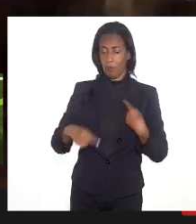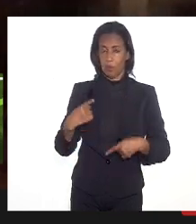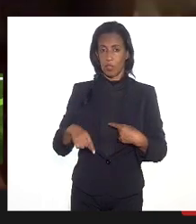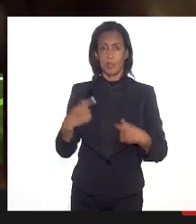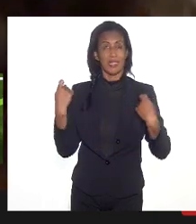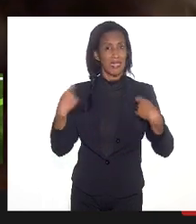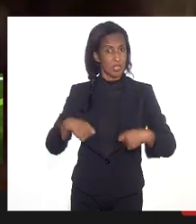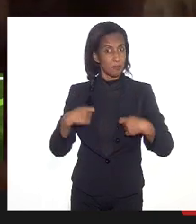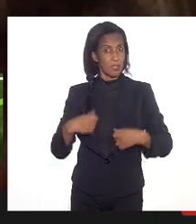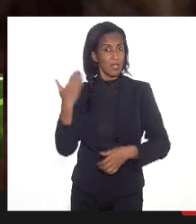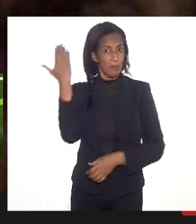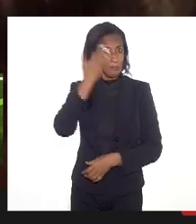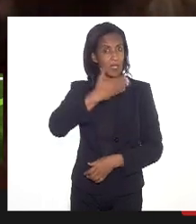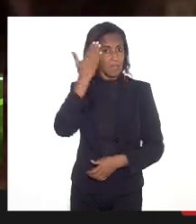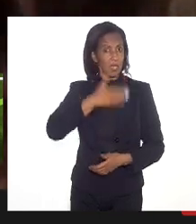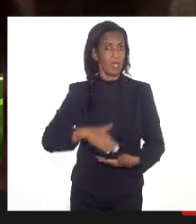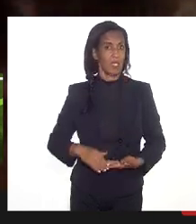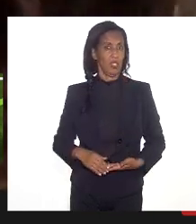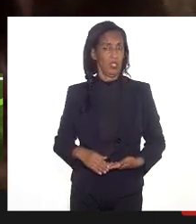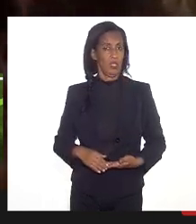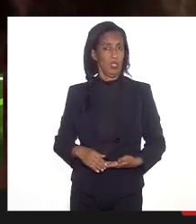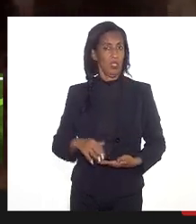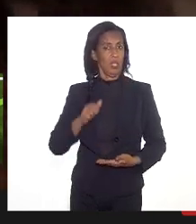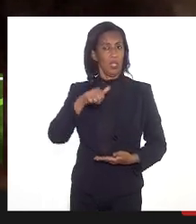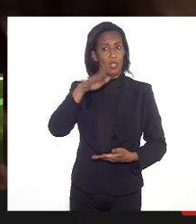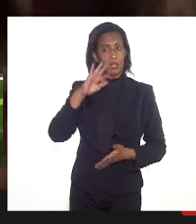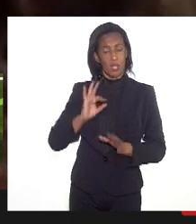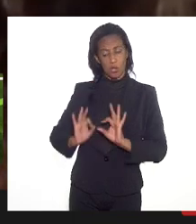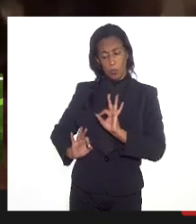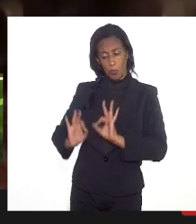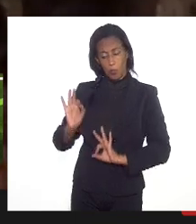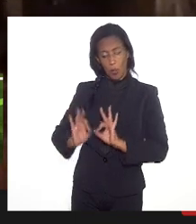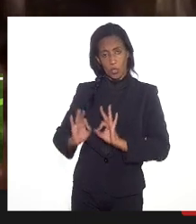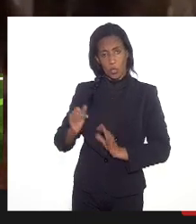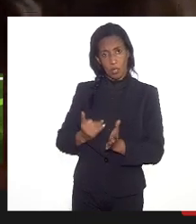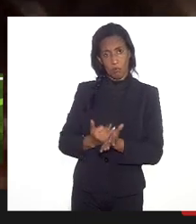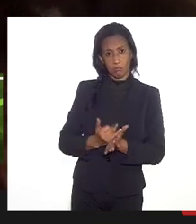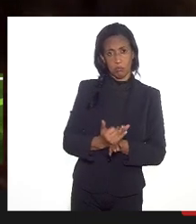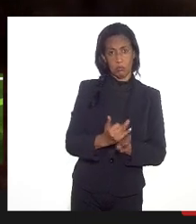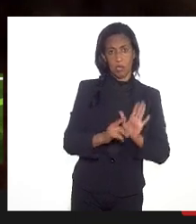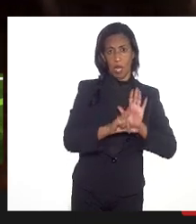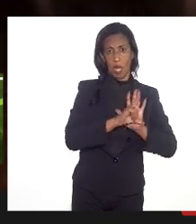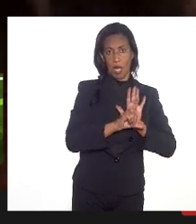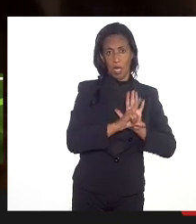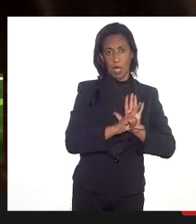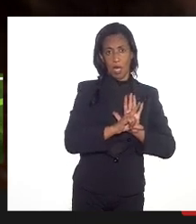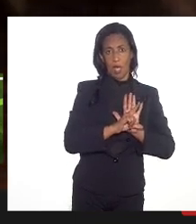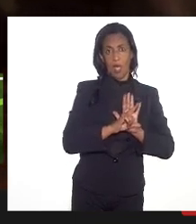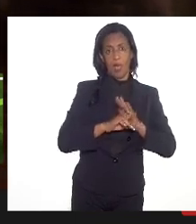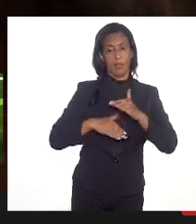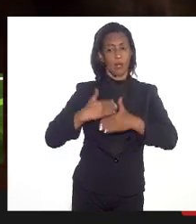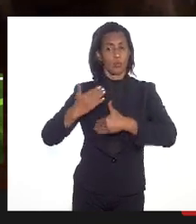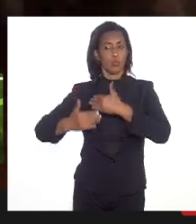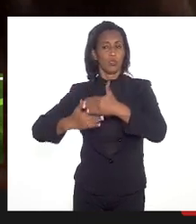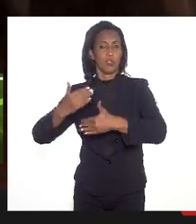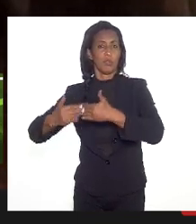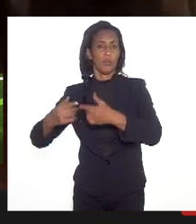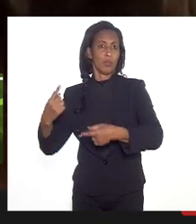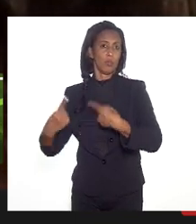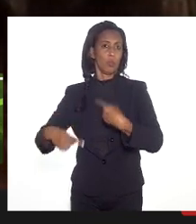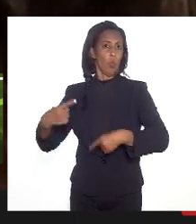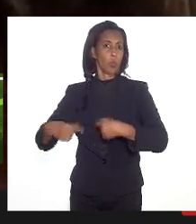têm que estar presentes desde o processo de elaboração das leis até o desenvolvimento das